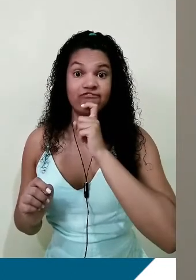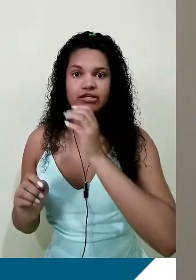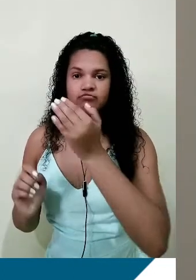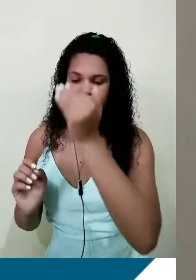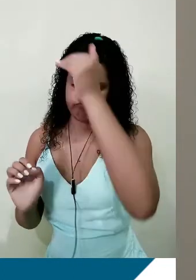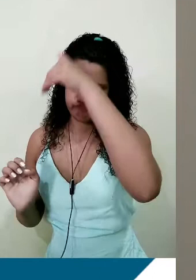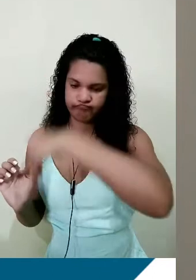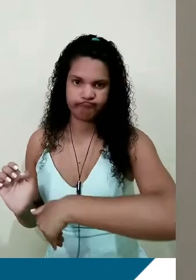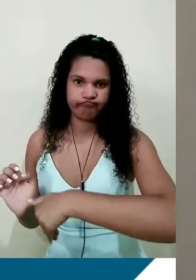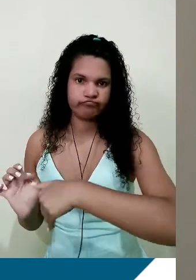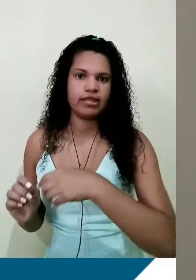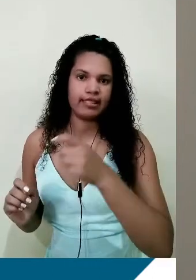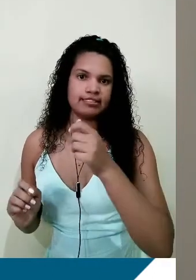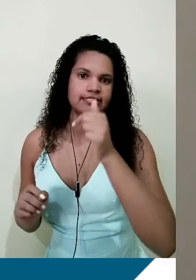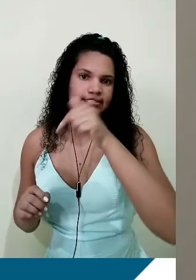desce.